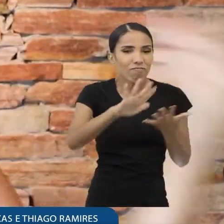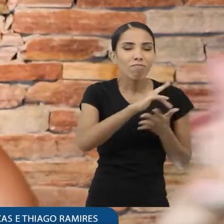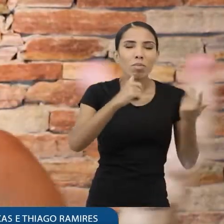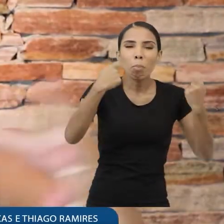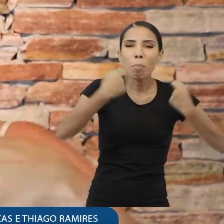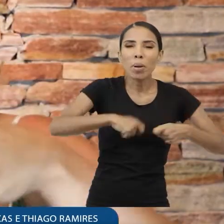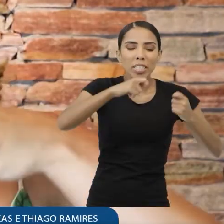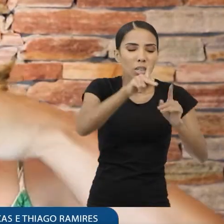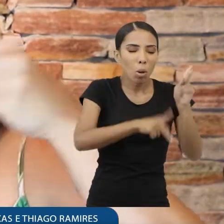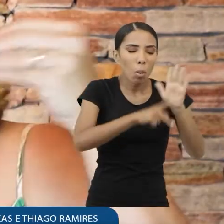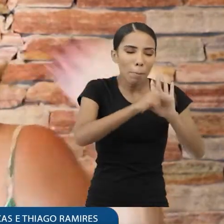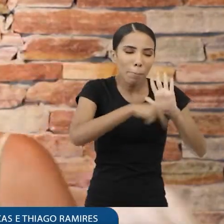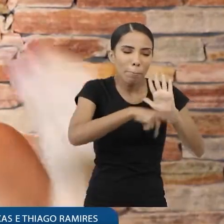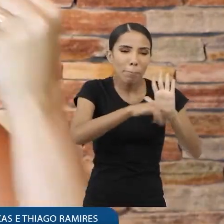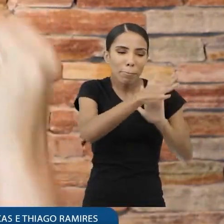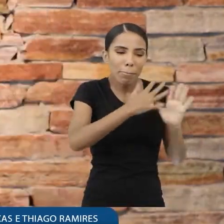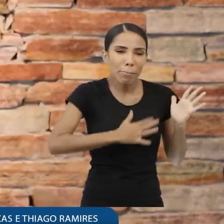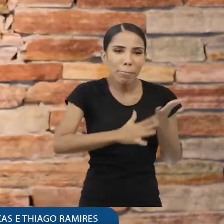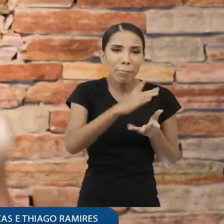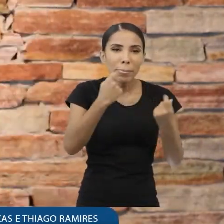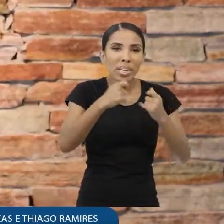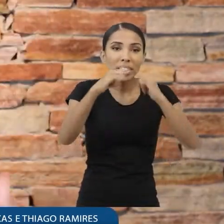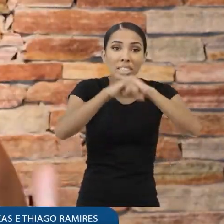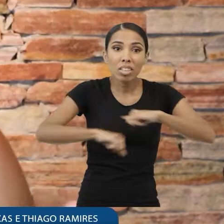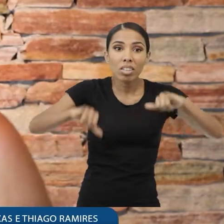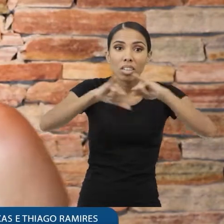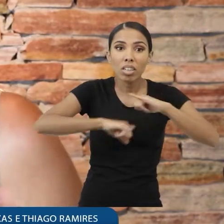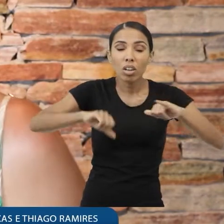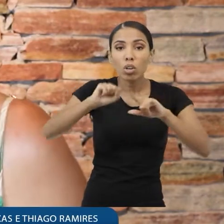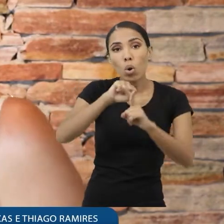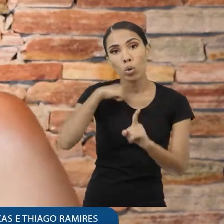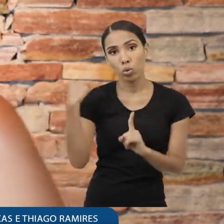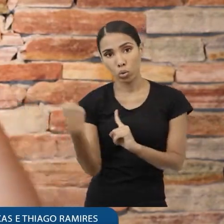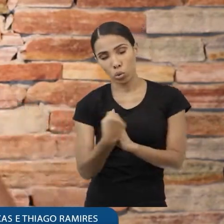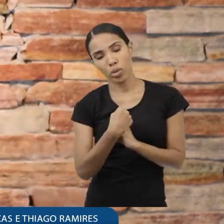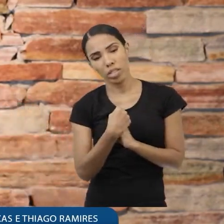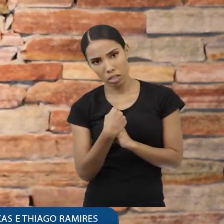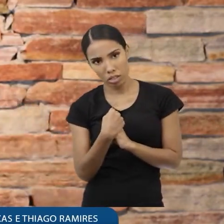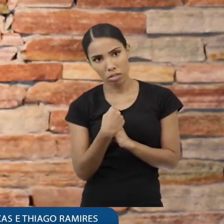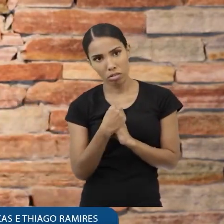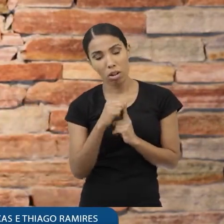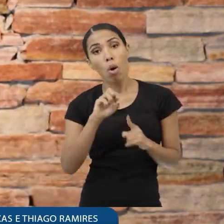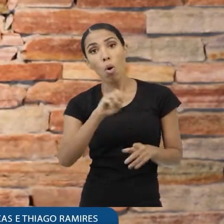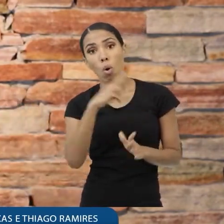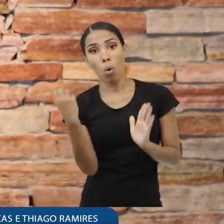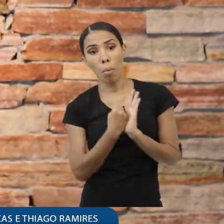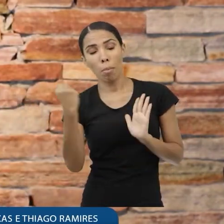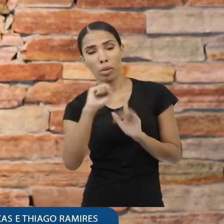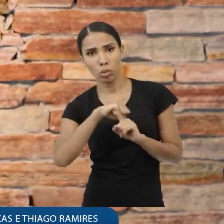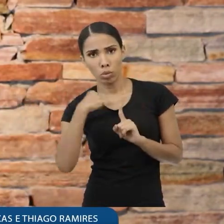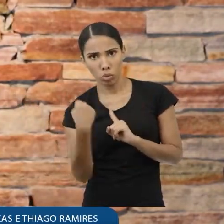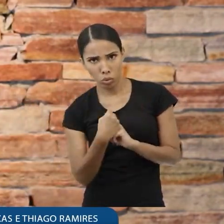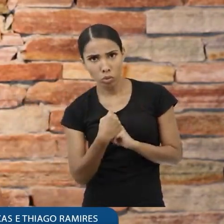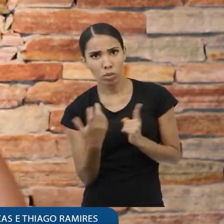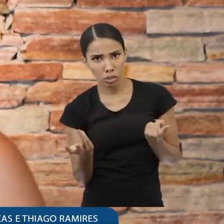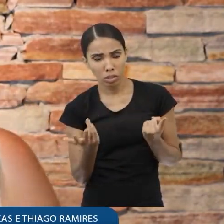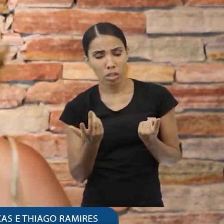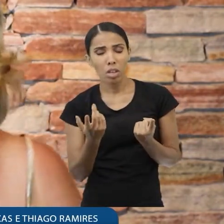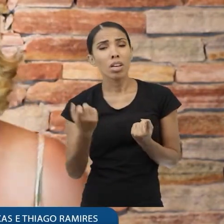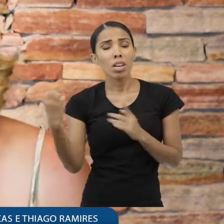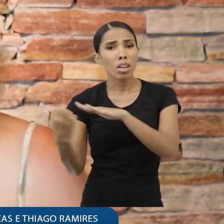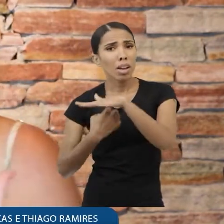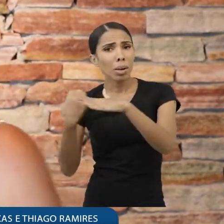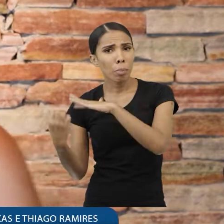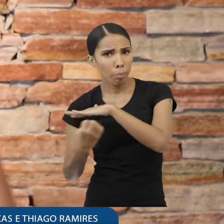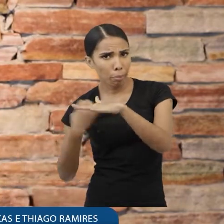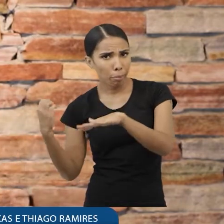ter um cheiro, ele tem que ter a pegada do marketing ou a pegada do social, se ele for um projeto de impacto social e uma empresa